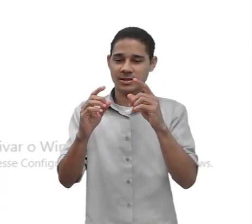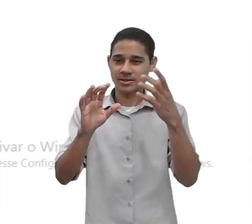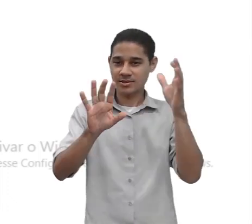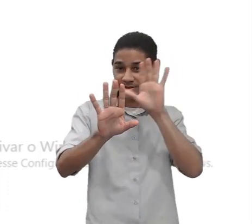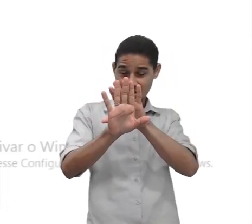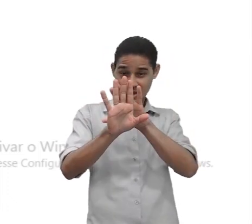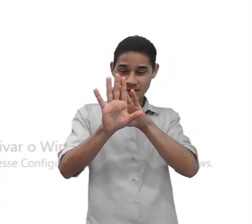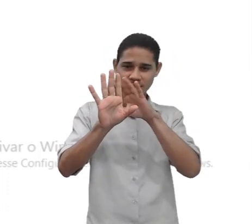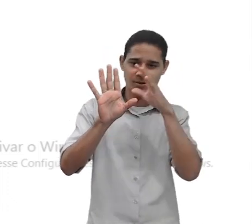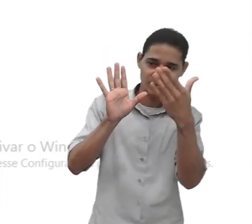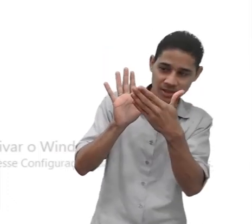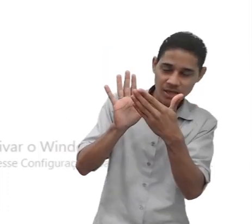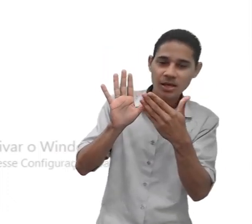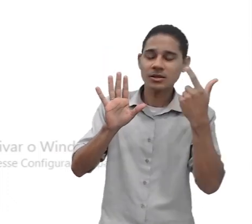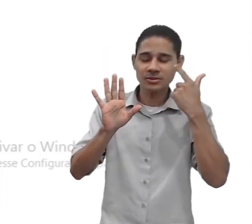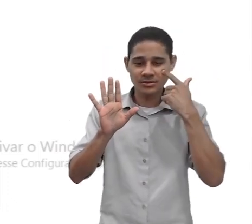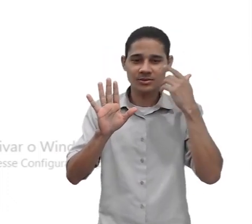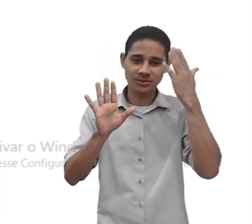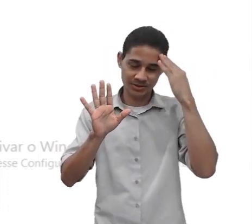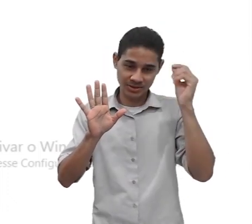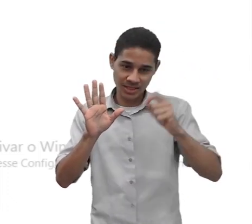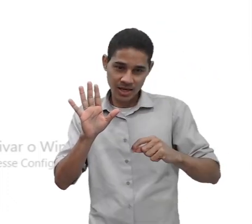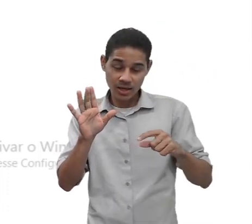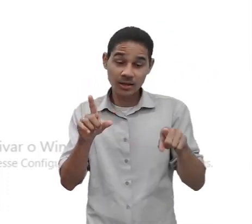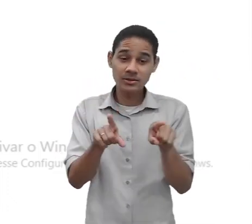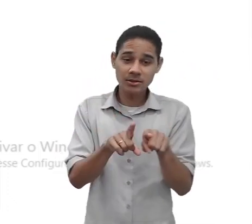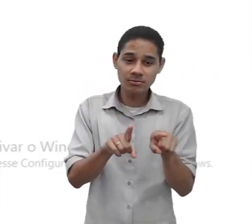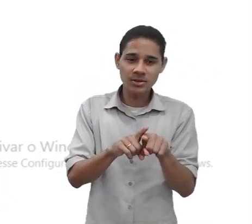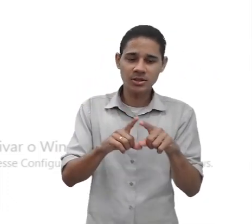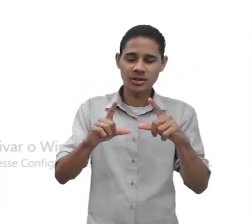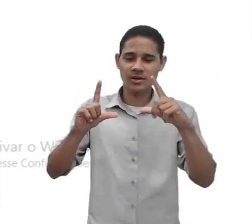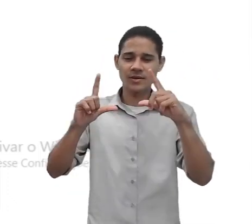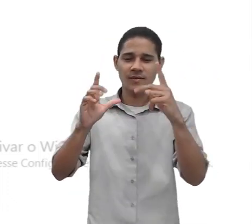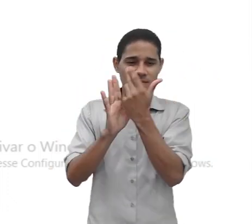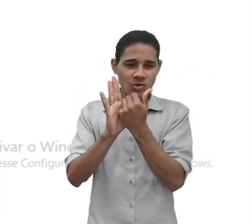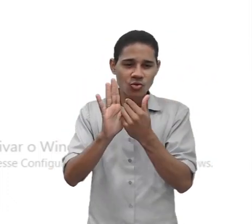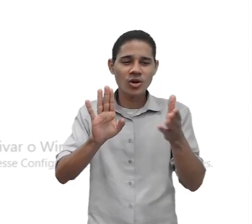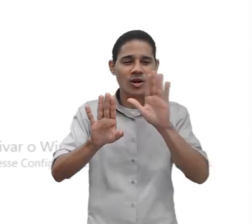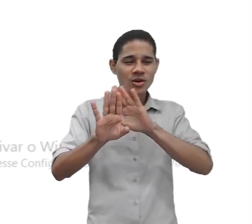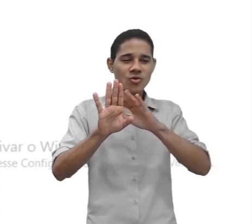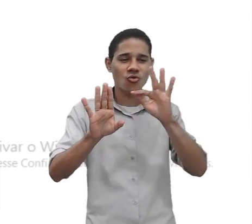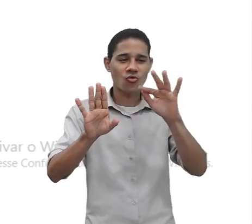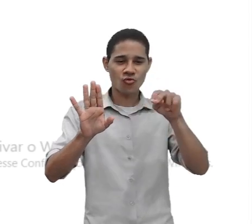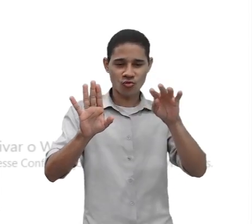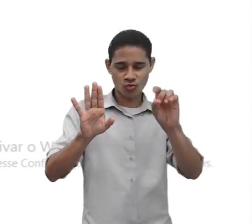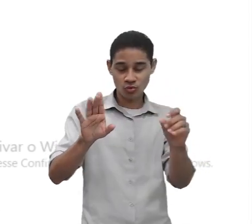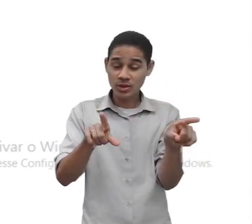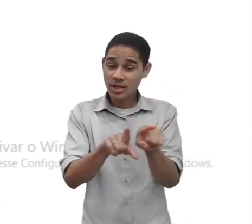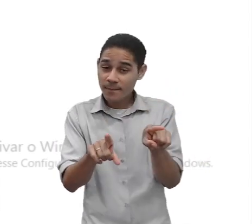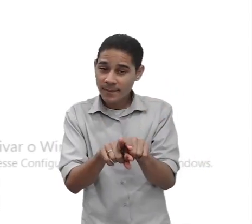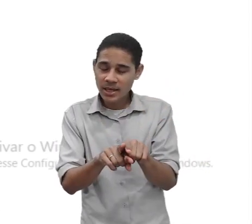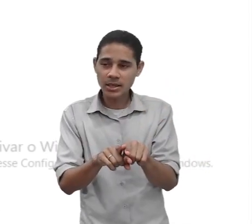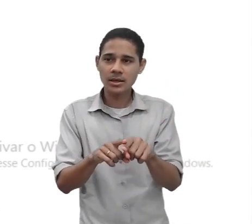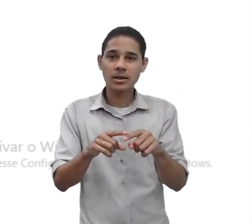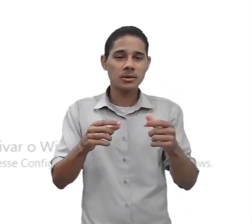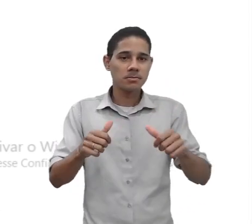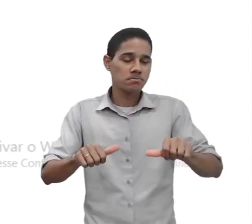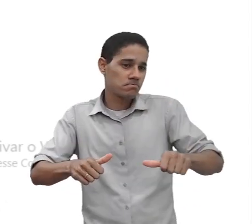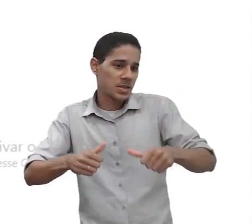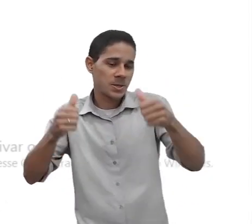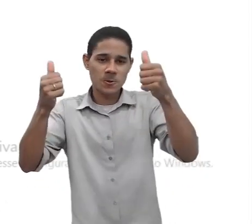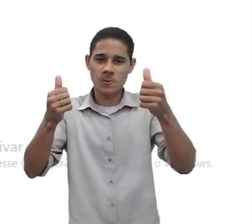o exterior da imagem ou da composição, ou entre a figura e o fundo. Por último, serve para aprimorar, destacar